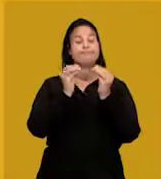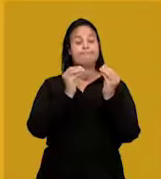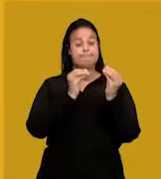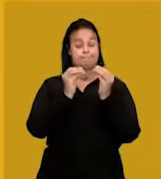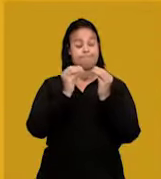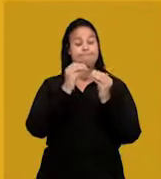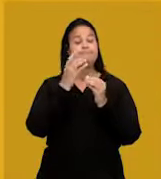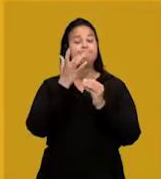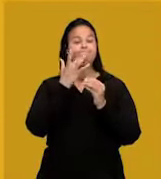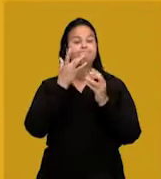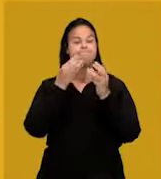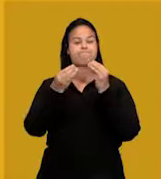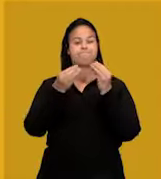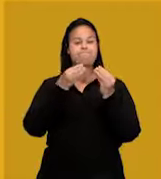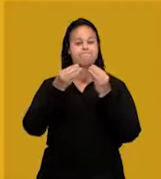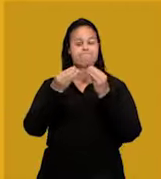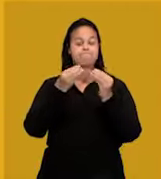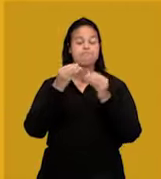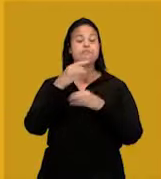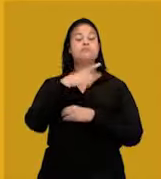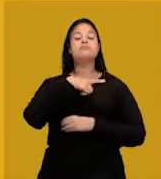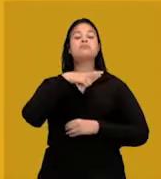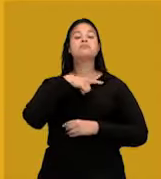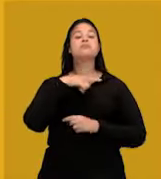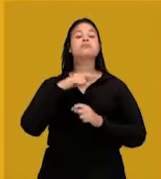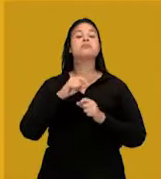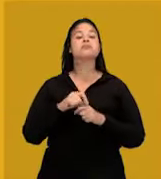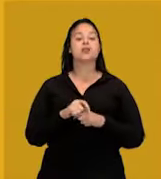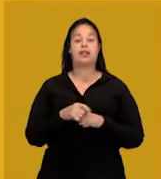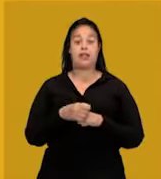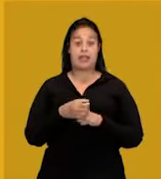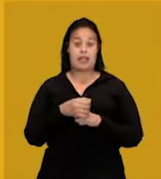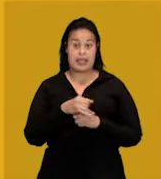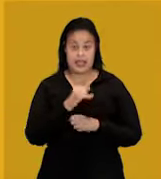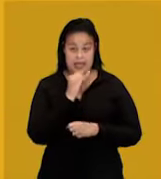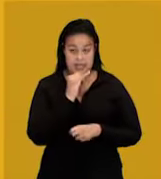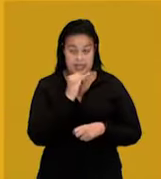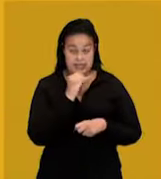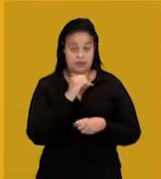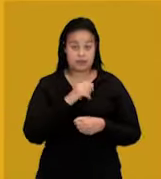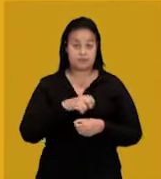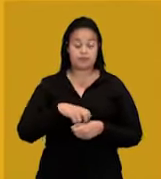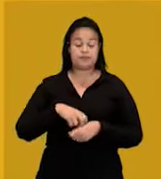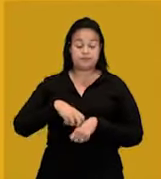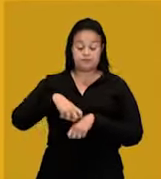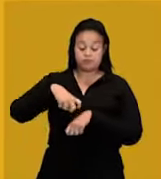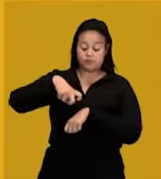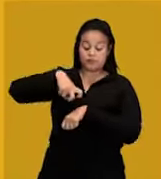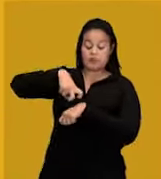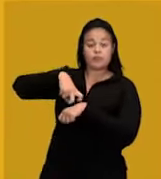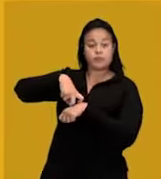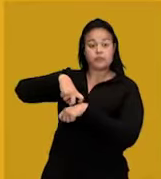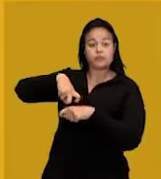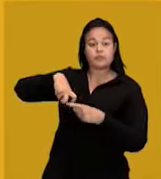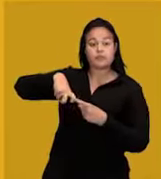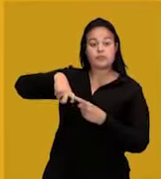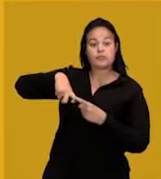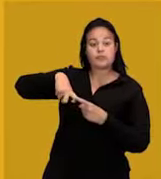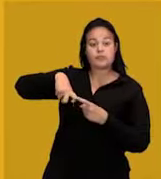nesse caso, aqui é o encontro do joelho. Então, a gente tem o